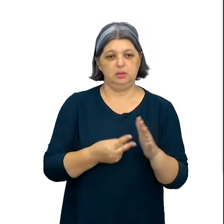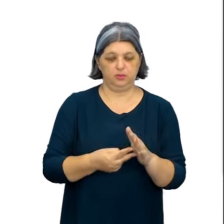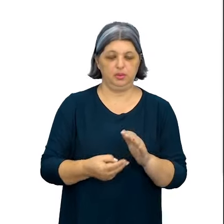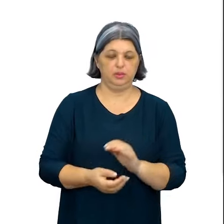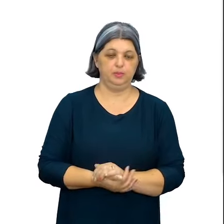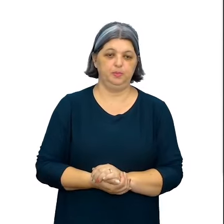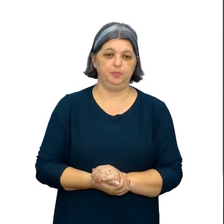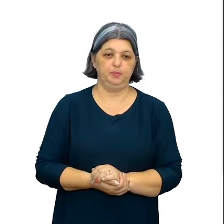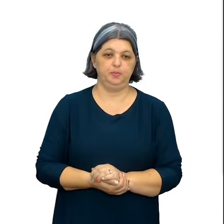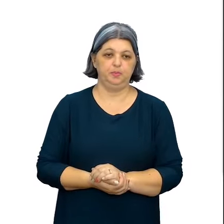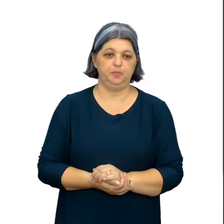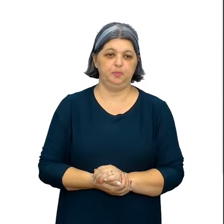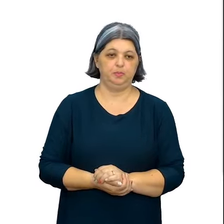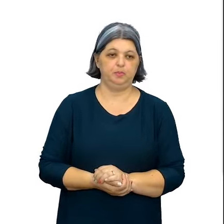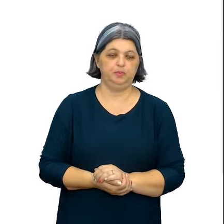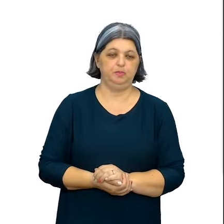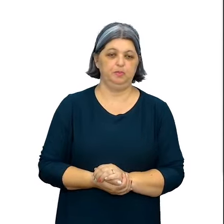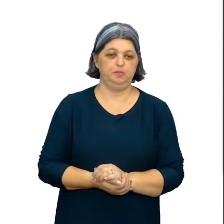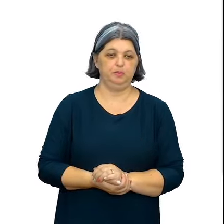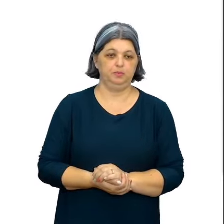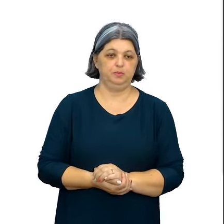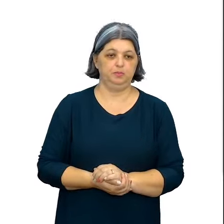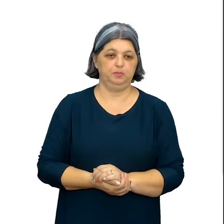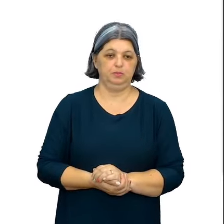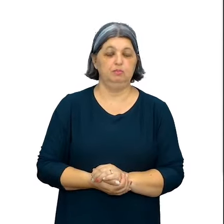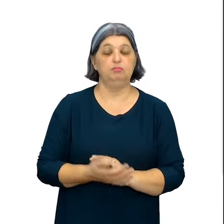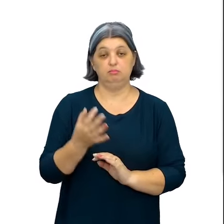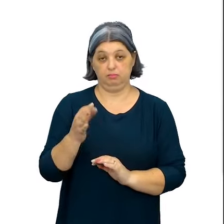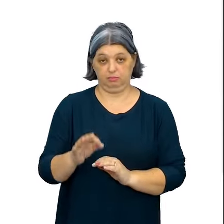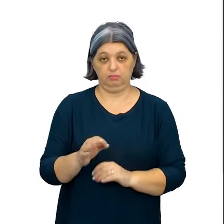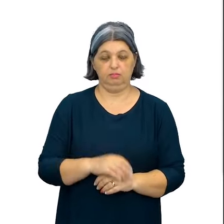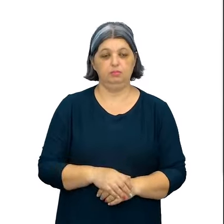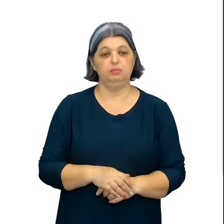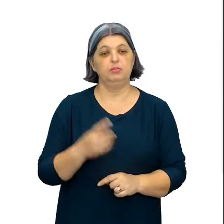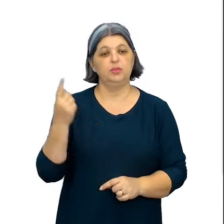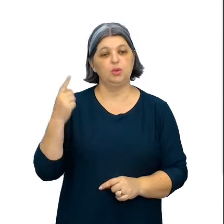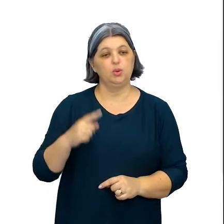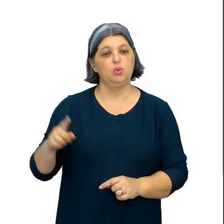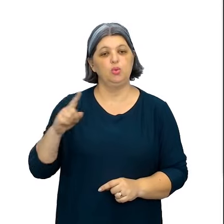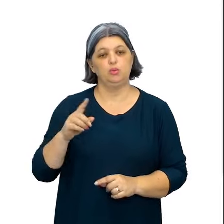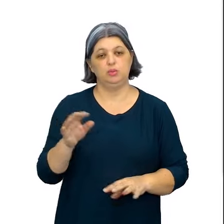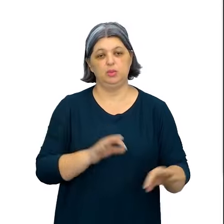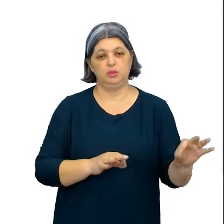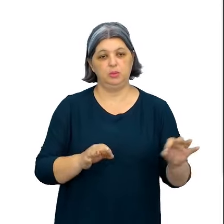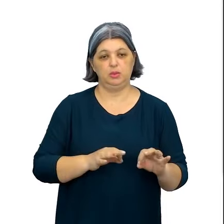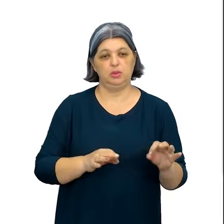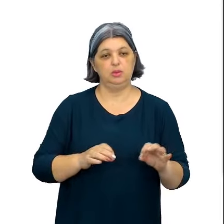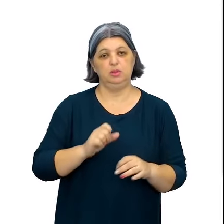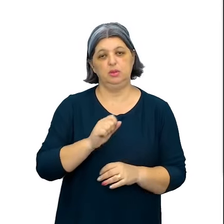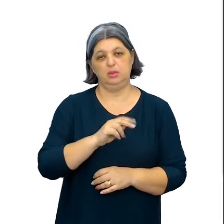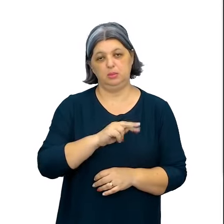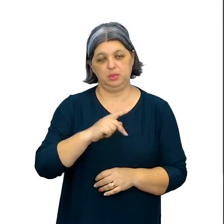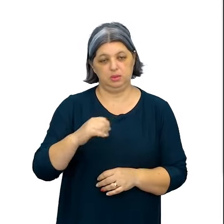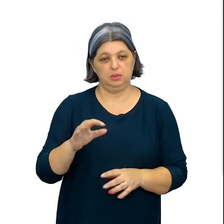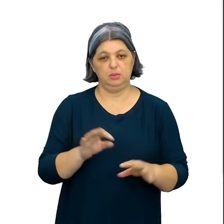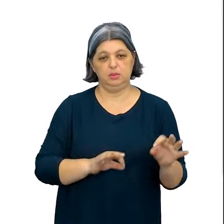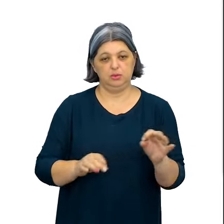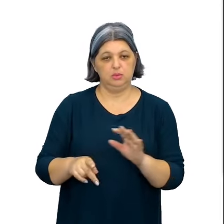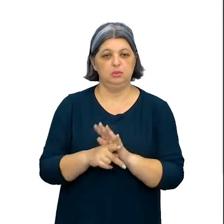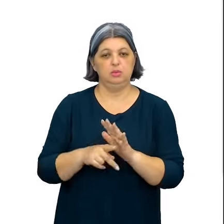mais significativo para eles. Certo? E, por último, elaborar o planejamento na TPC, observando